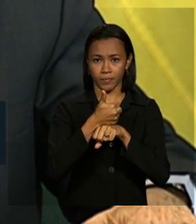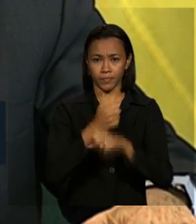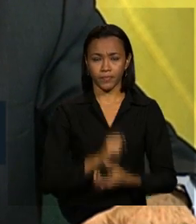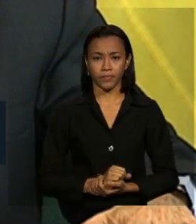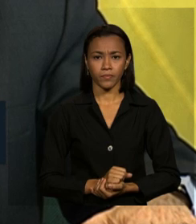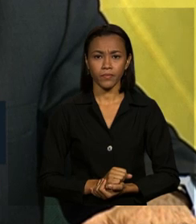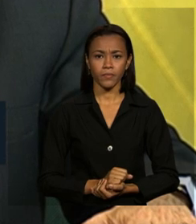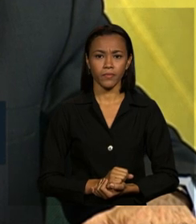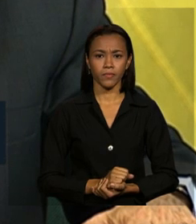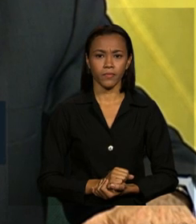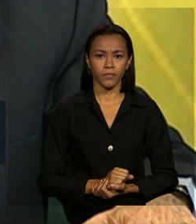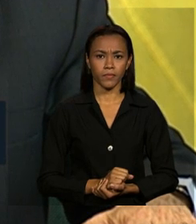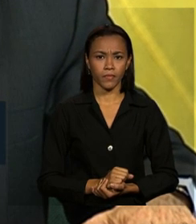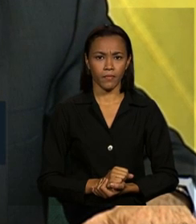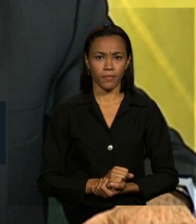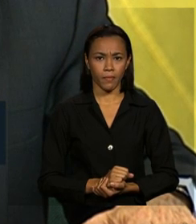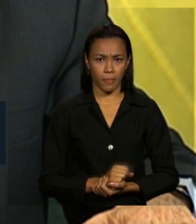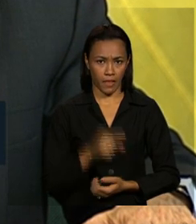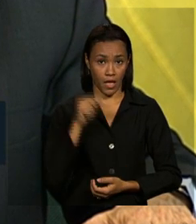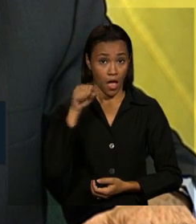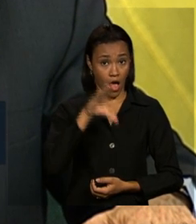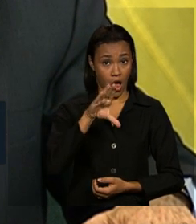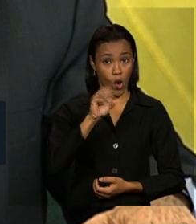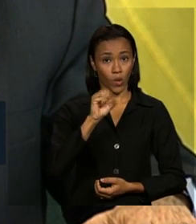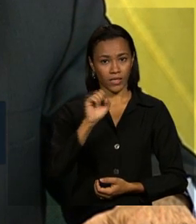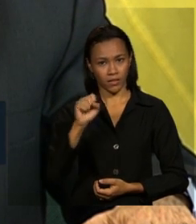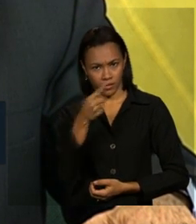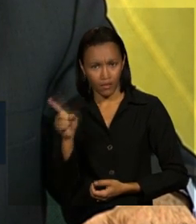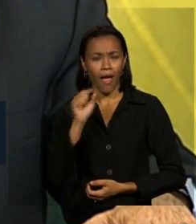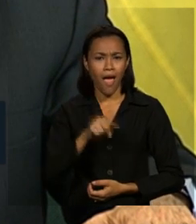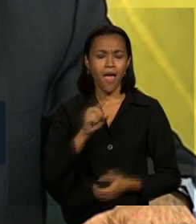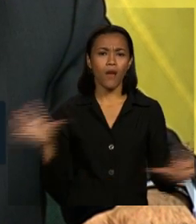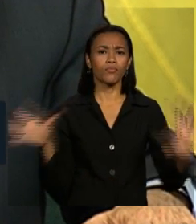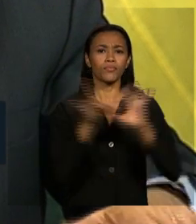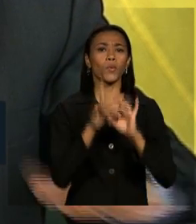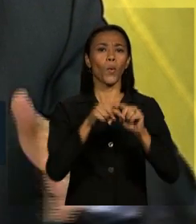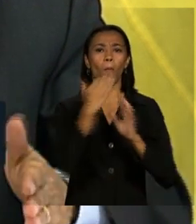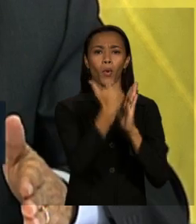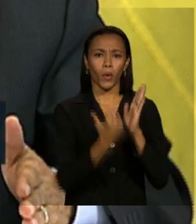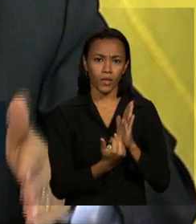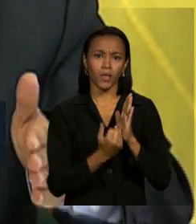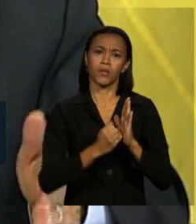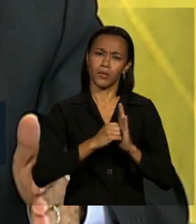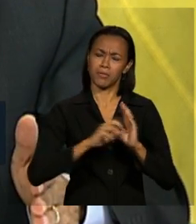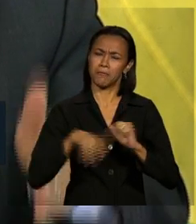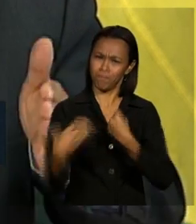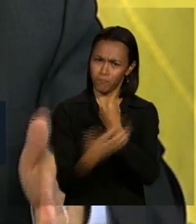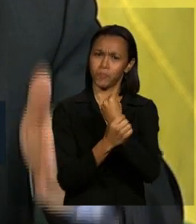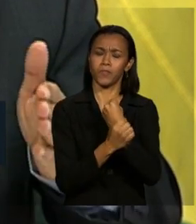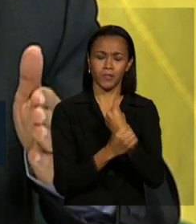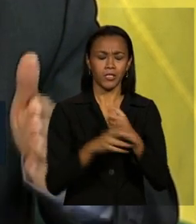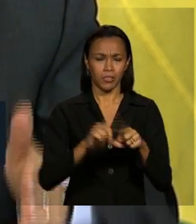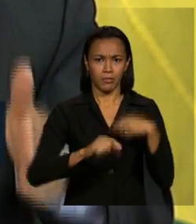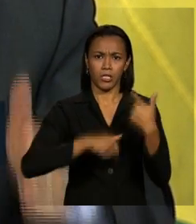de que elas estarão Associados a um programa sólido pesado de